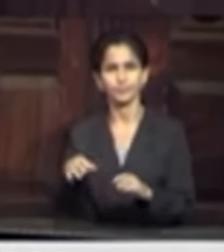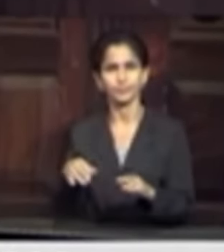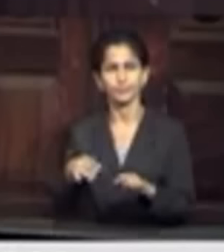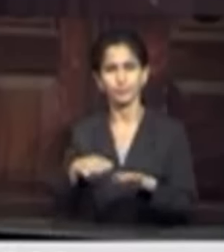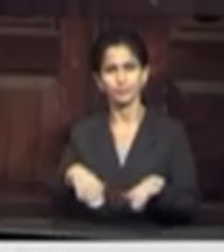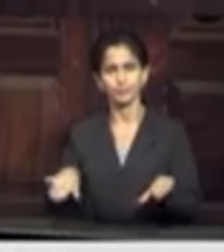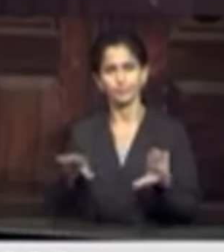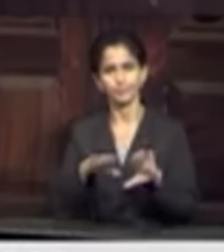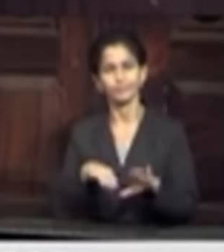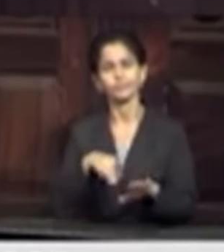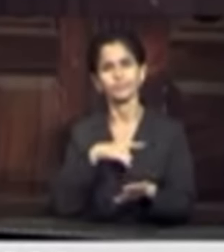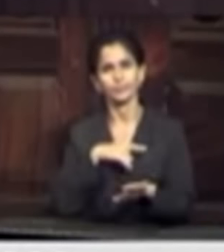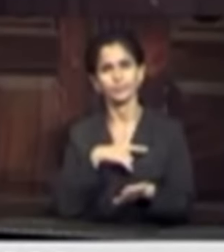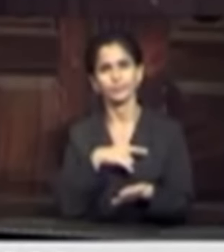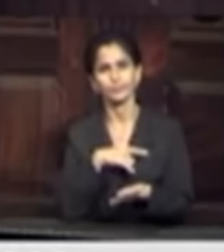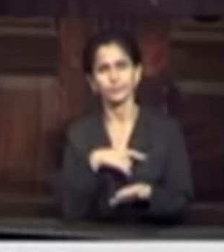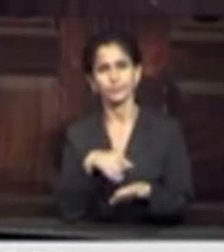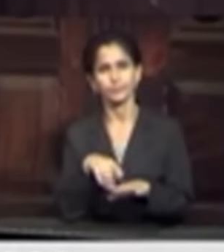estamos